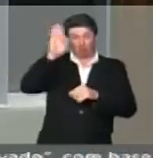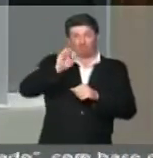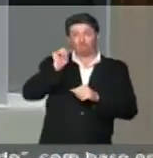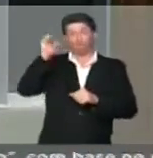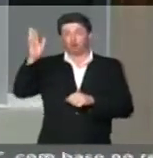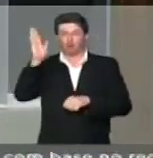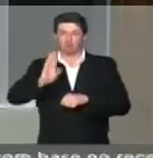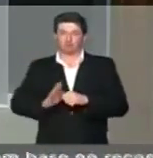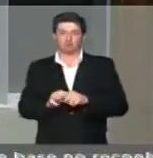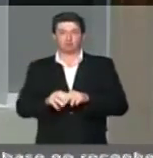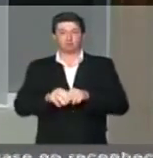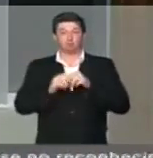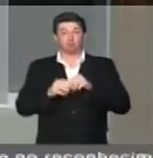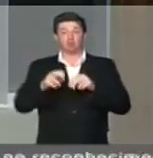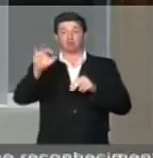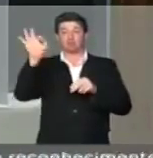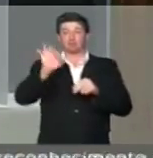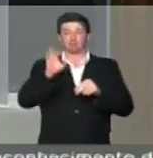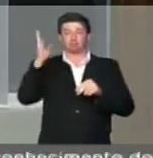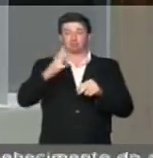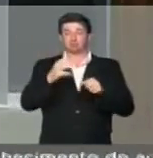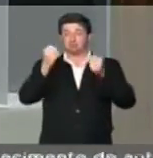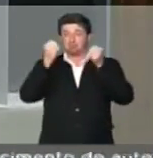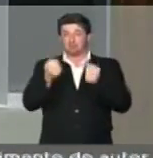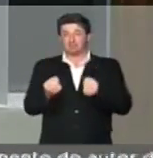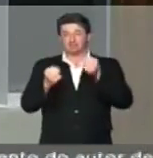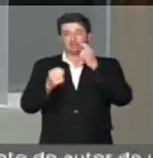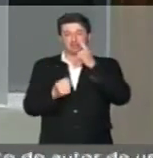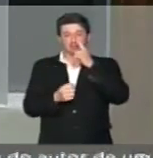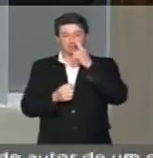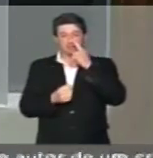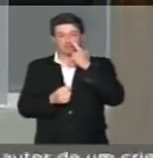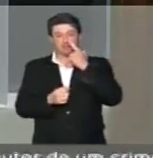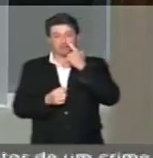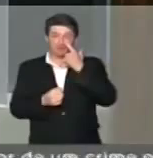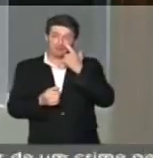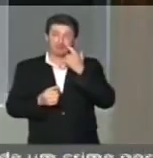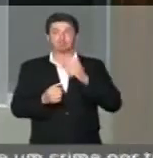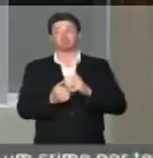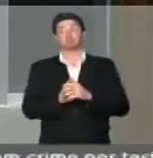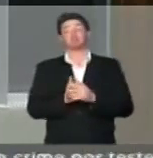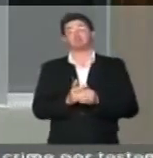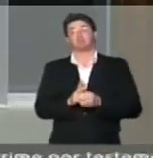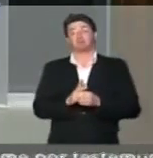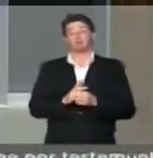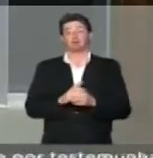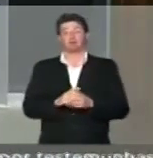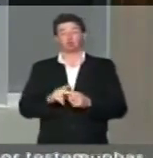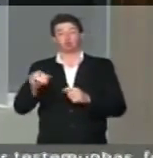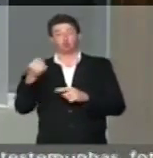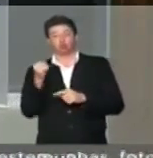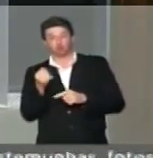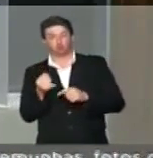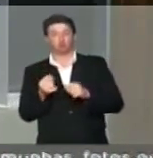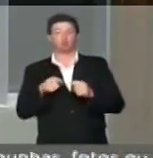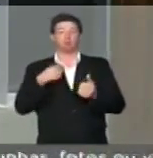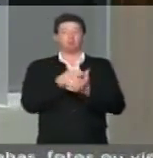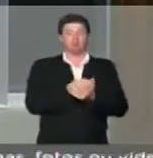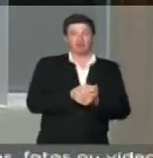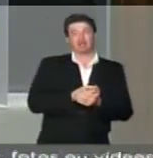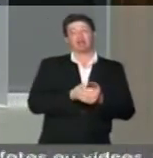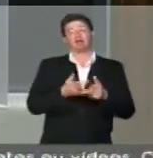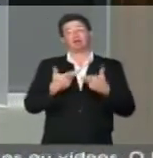em função do percentual significativo que os juros, amortização e serviços